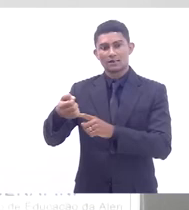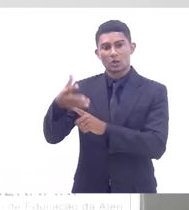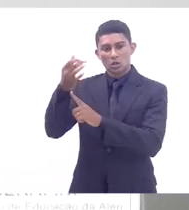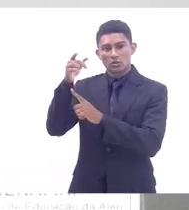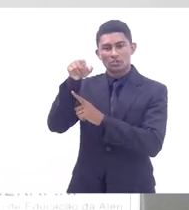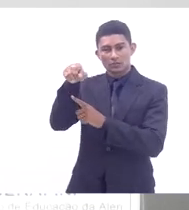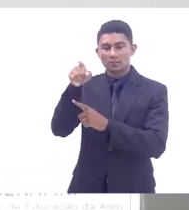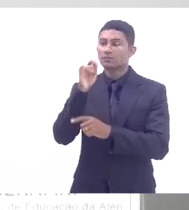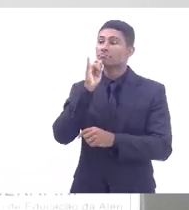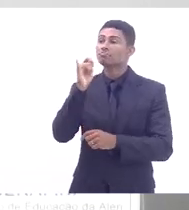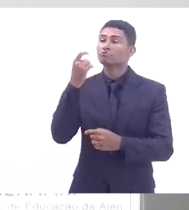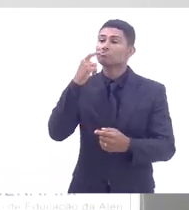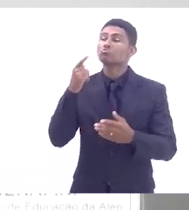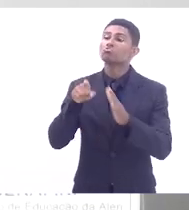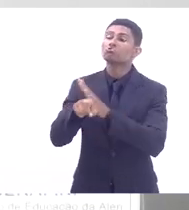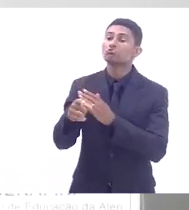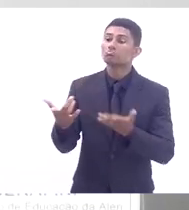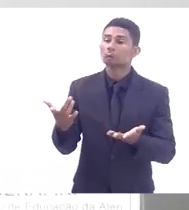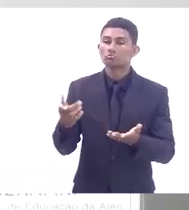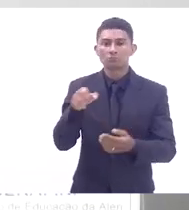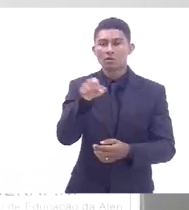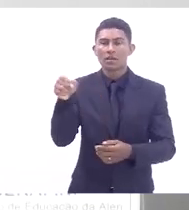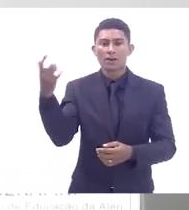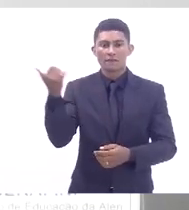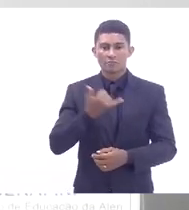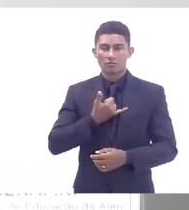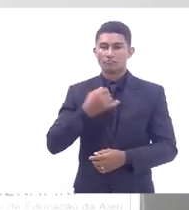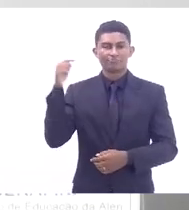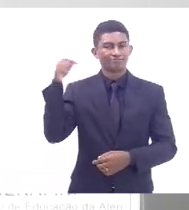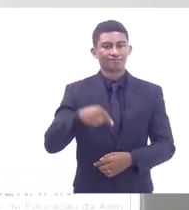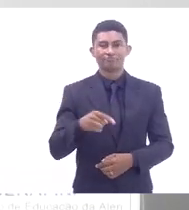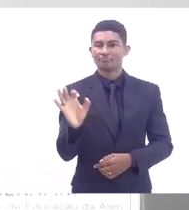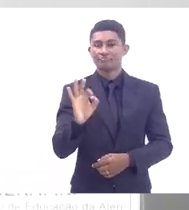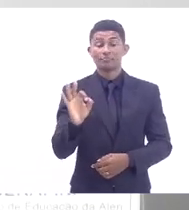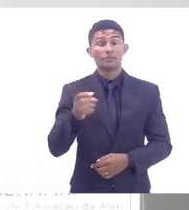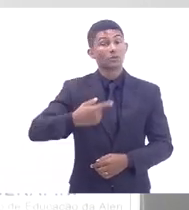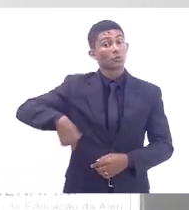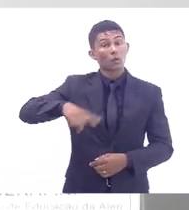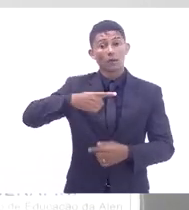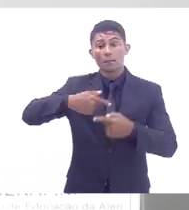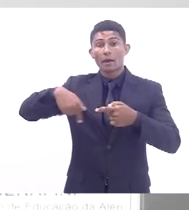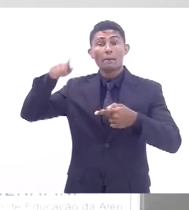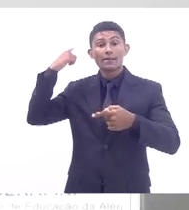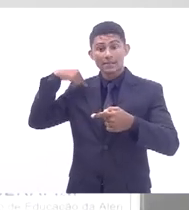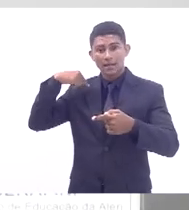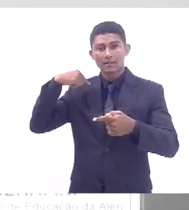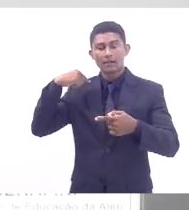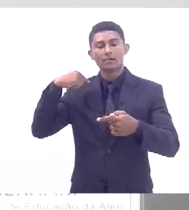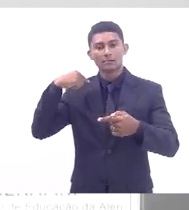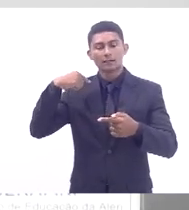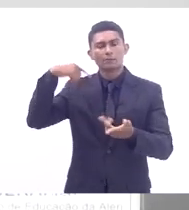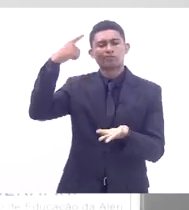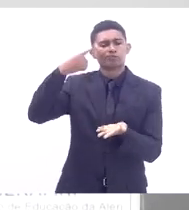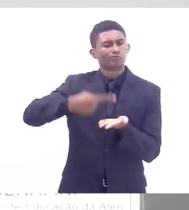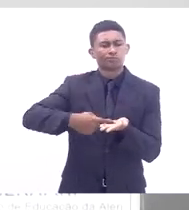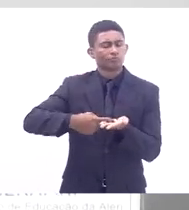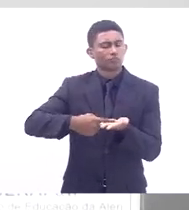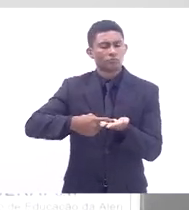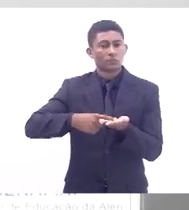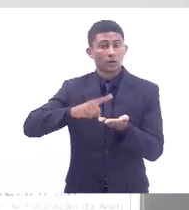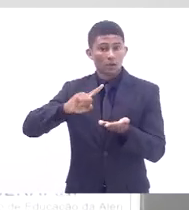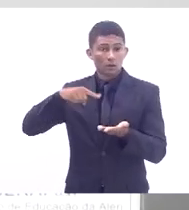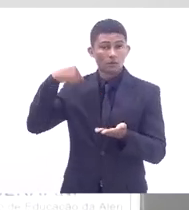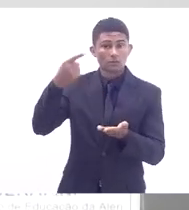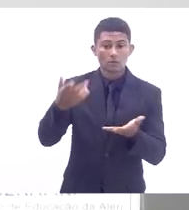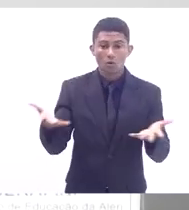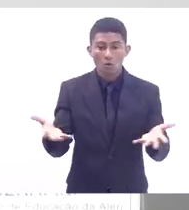informaram que não viriam eu destaco que a gente vê agendou essa audiência da semana passada para o dia de hoje a pedido da secretaria